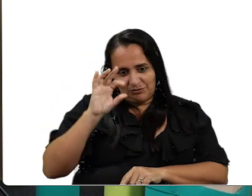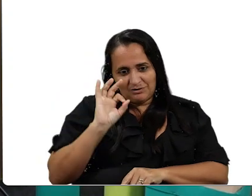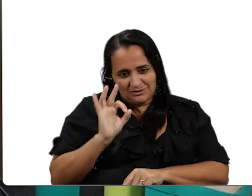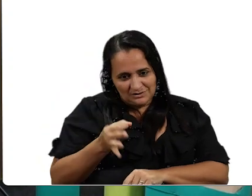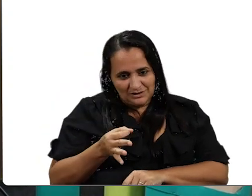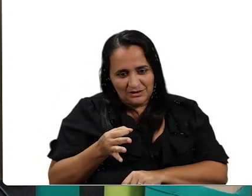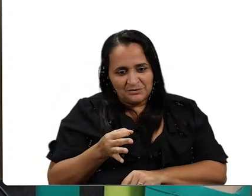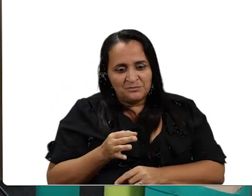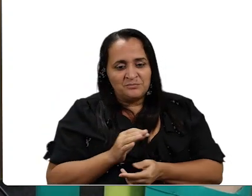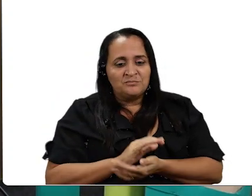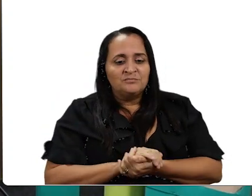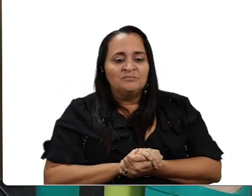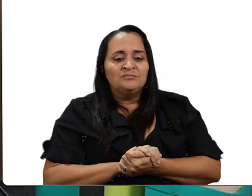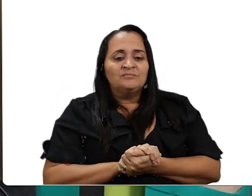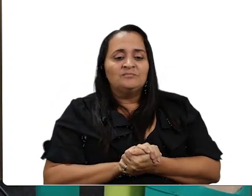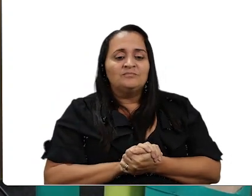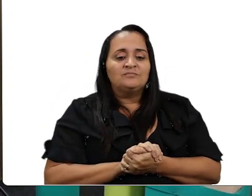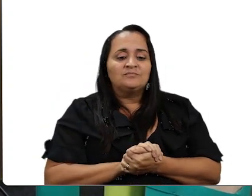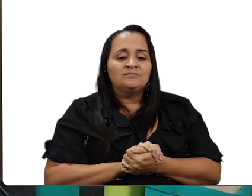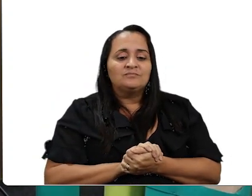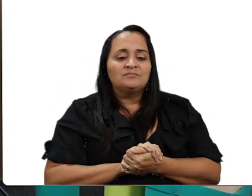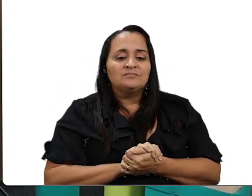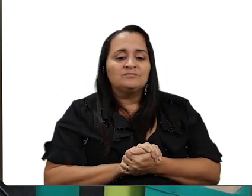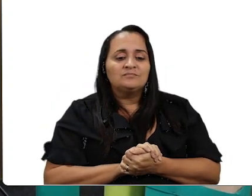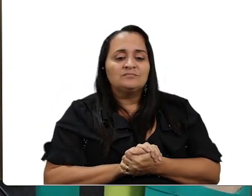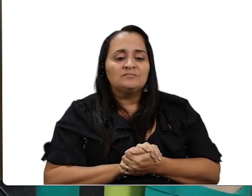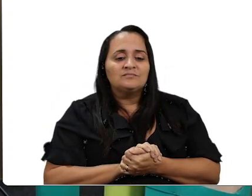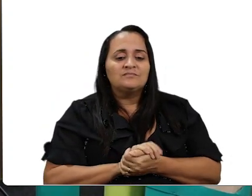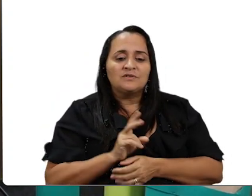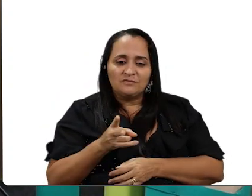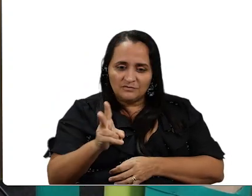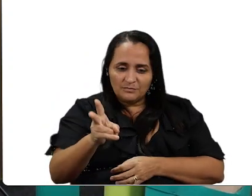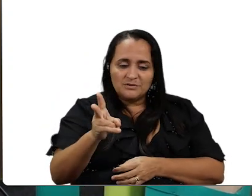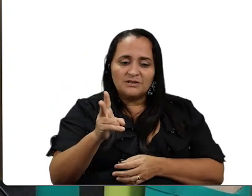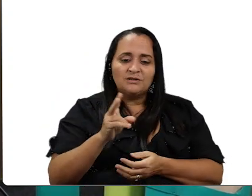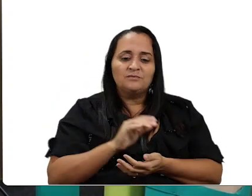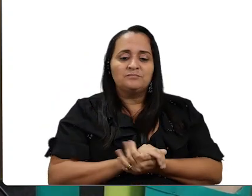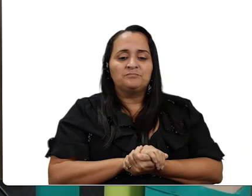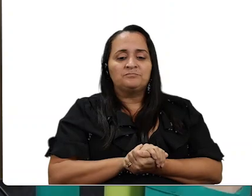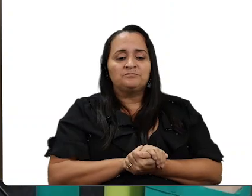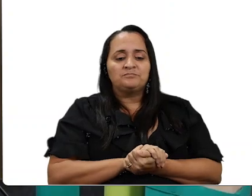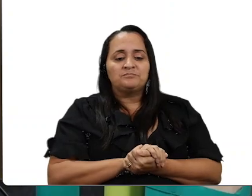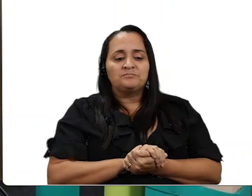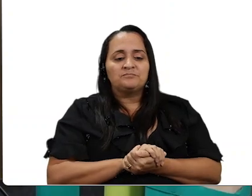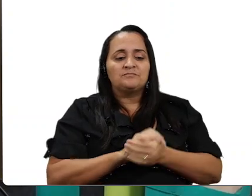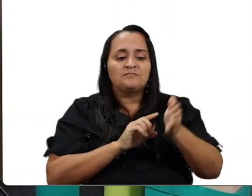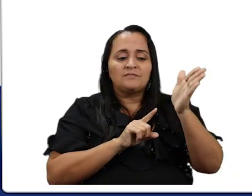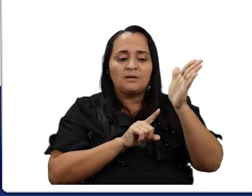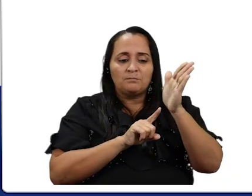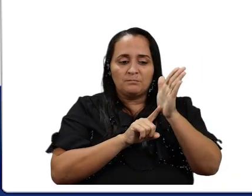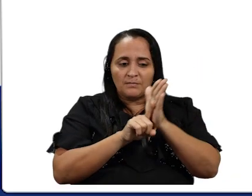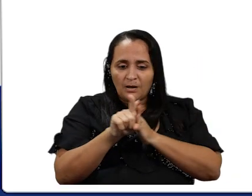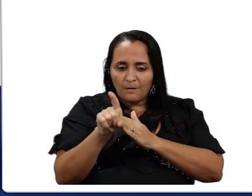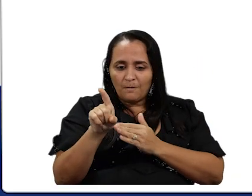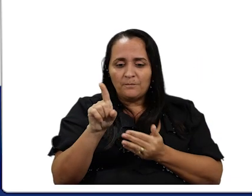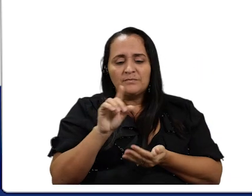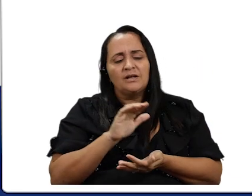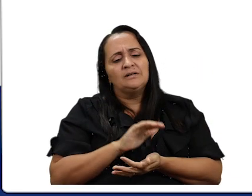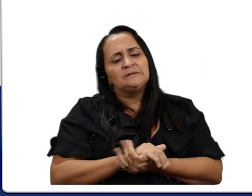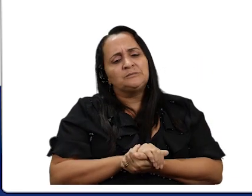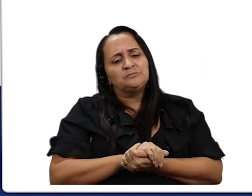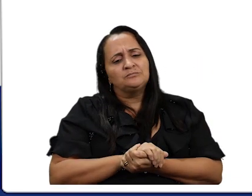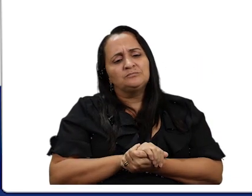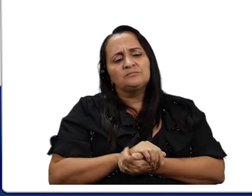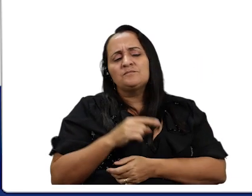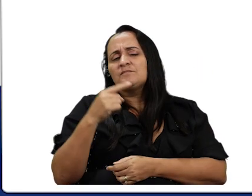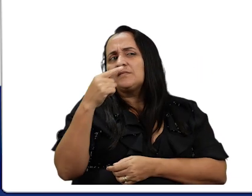certo? Então, vamos seguir adiante? Próxima pergunta.